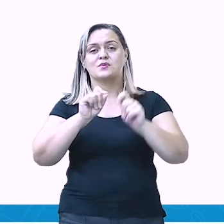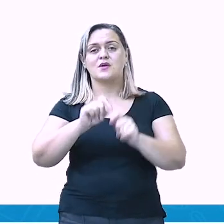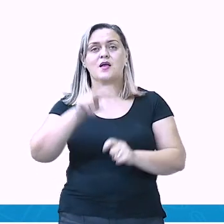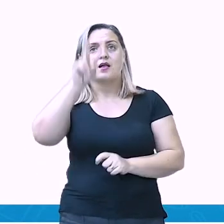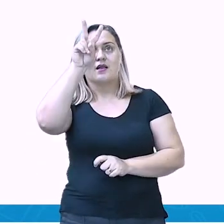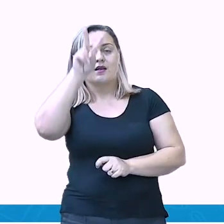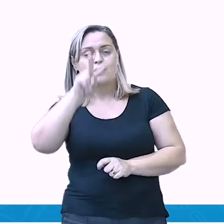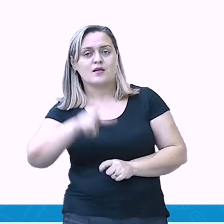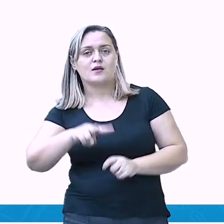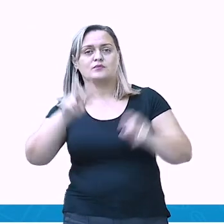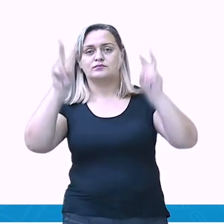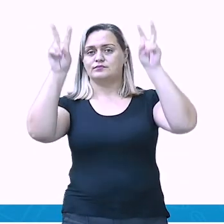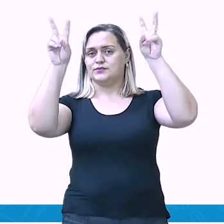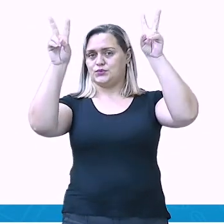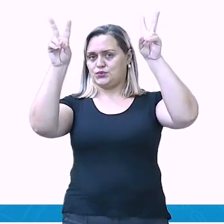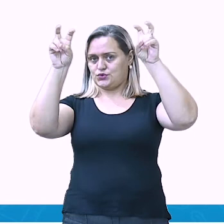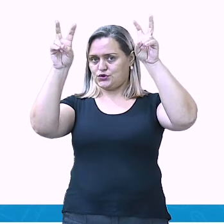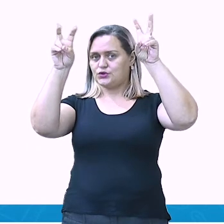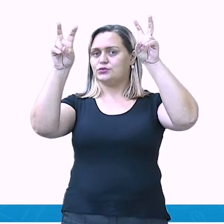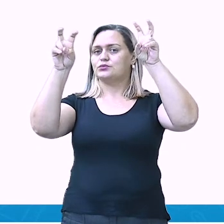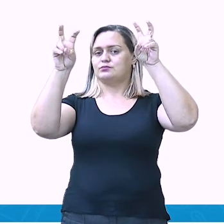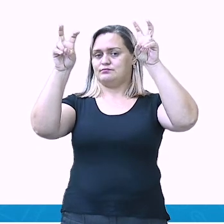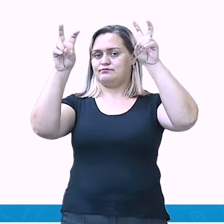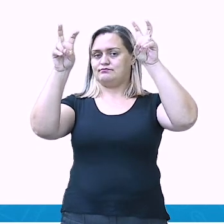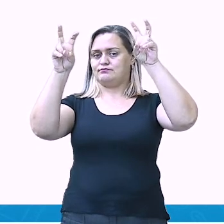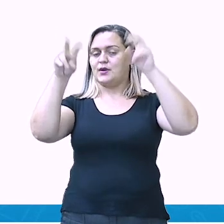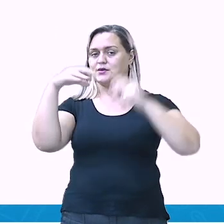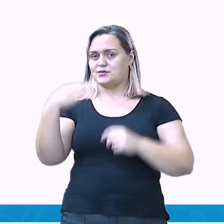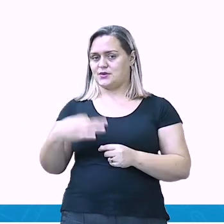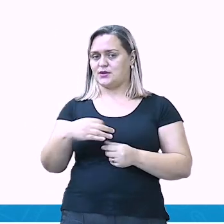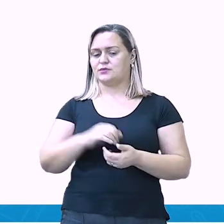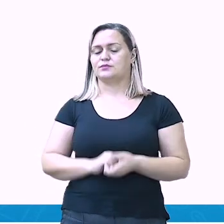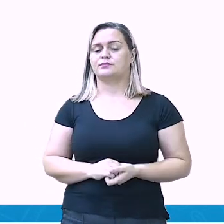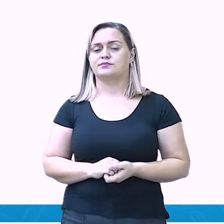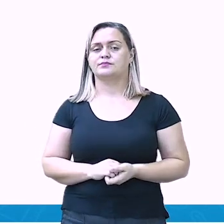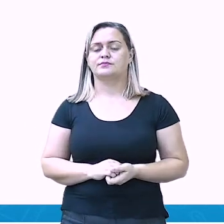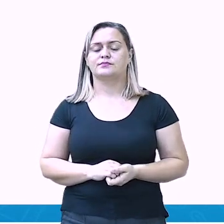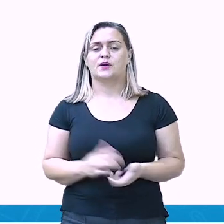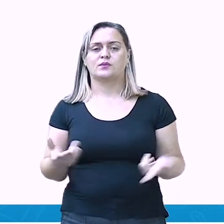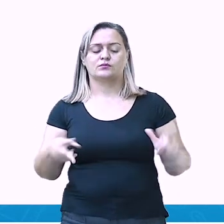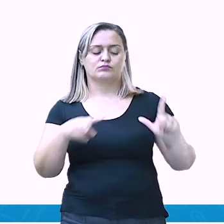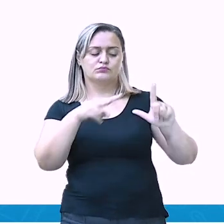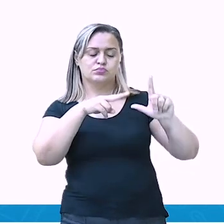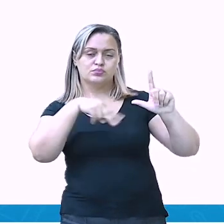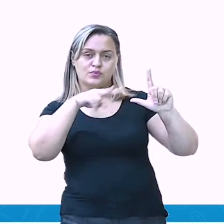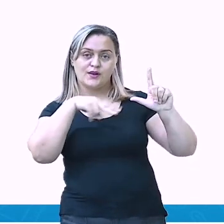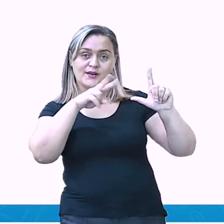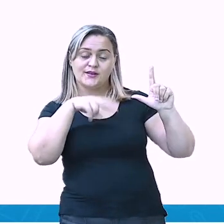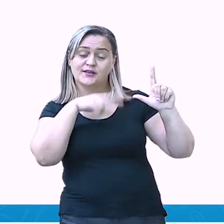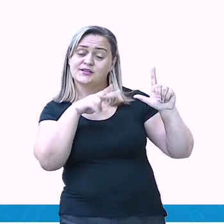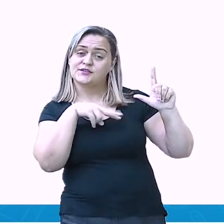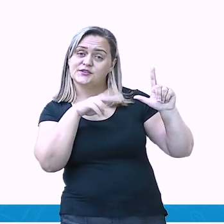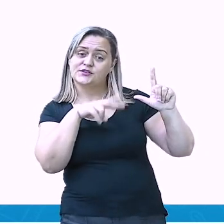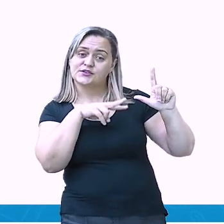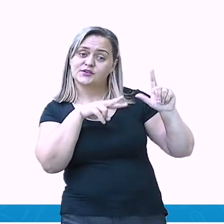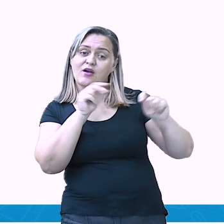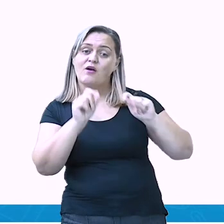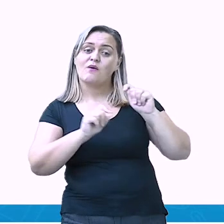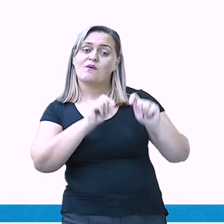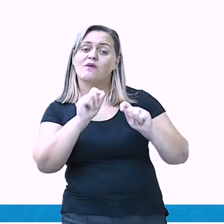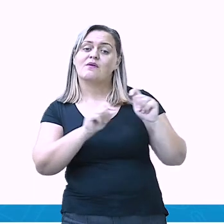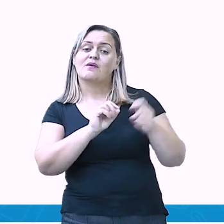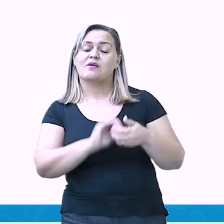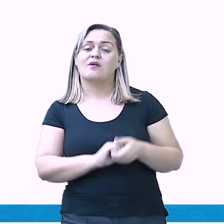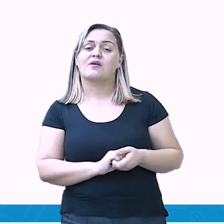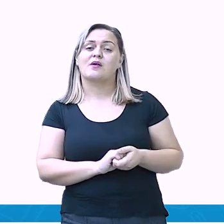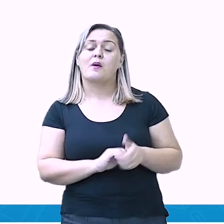indica. Legenda. As legendas são os significados dos símbolos existentes